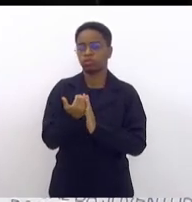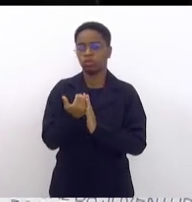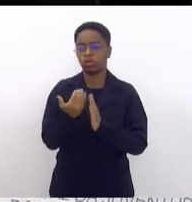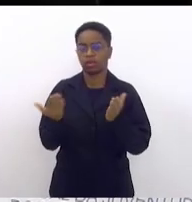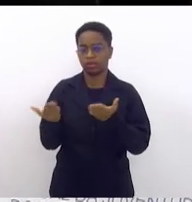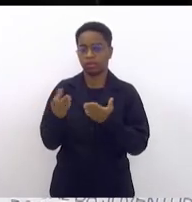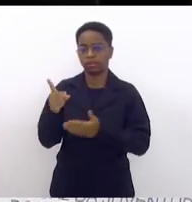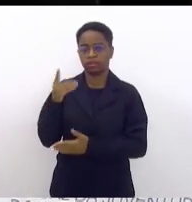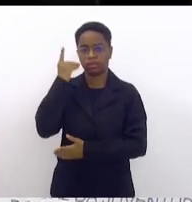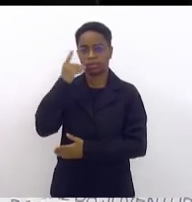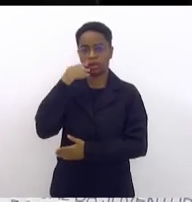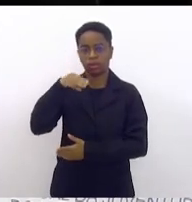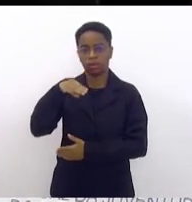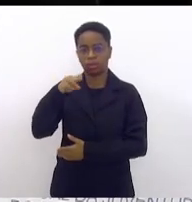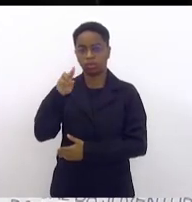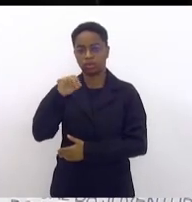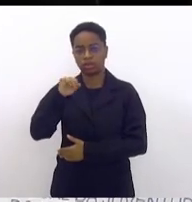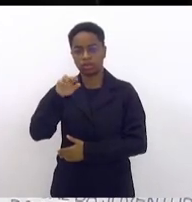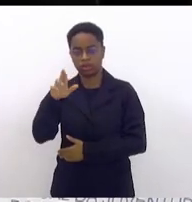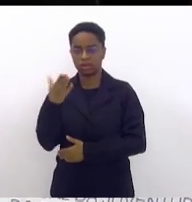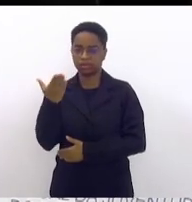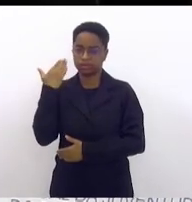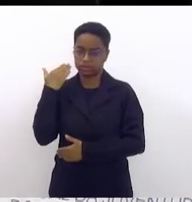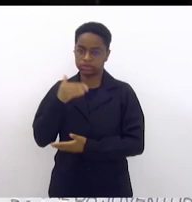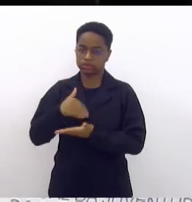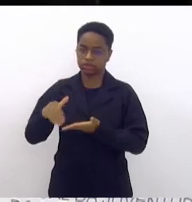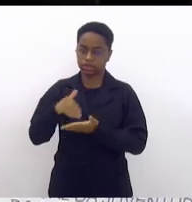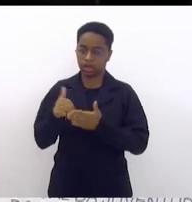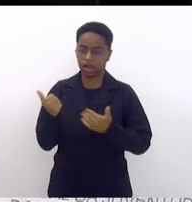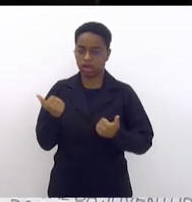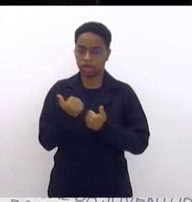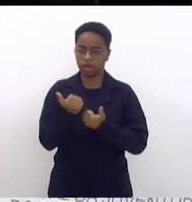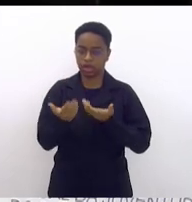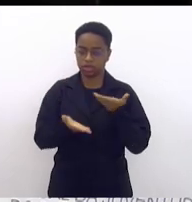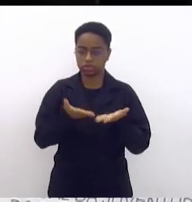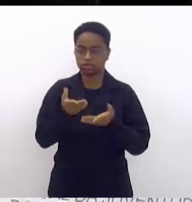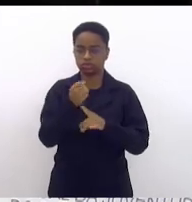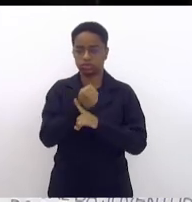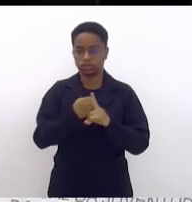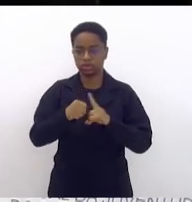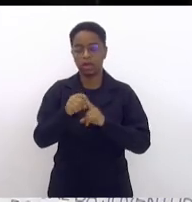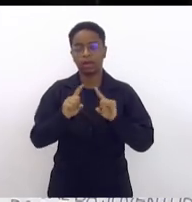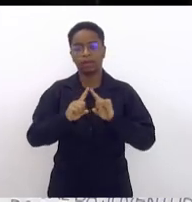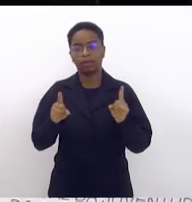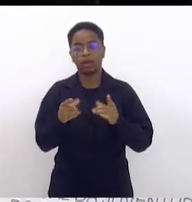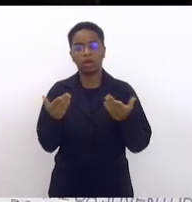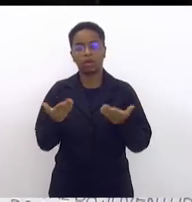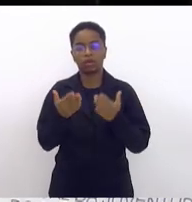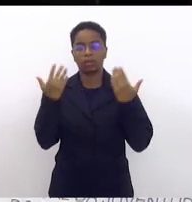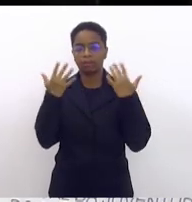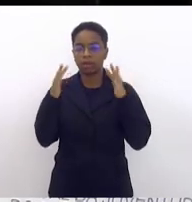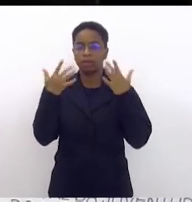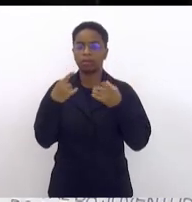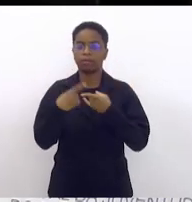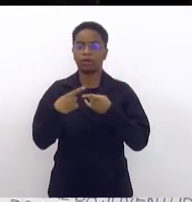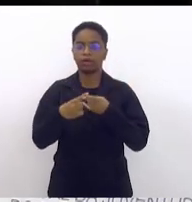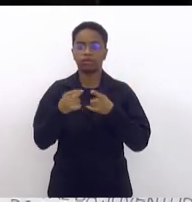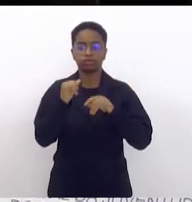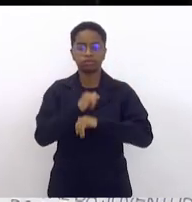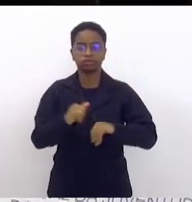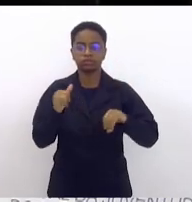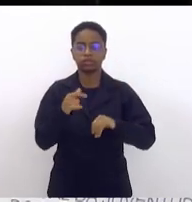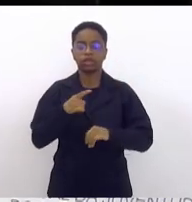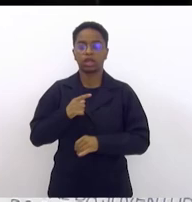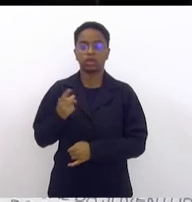munir lá atrás secretário de assistência eu queria parabenizar e dizer que aqui presentes estão os dois